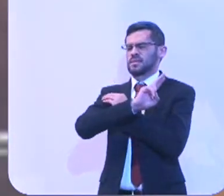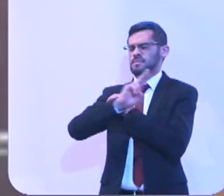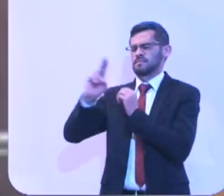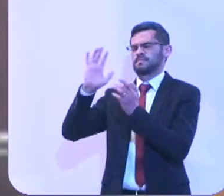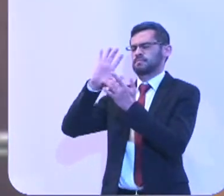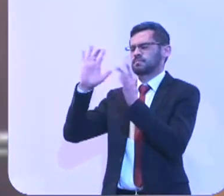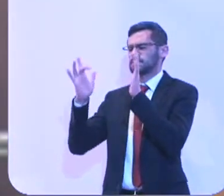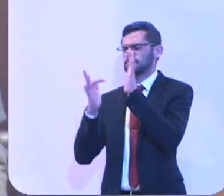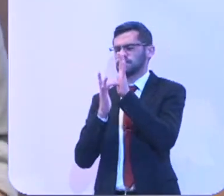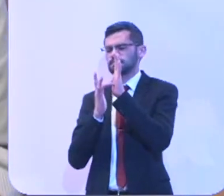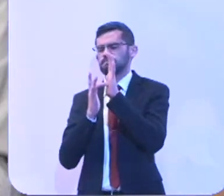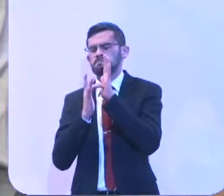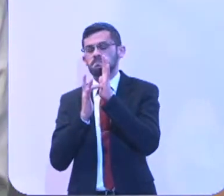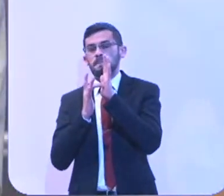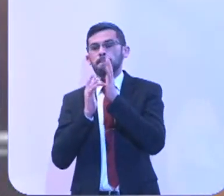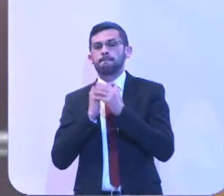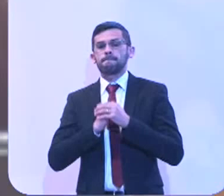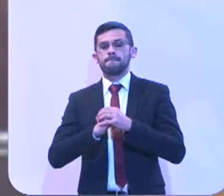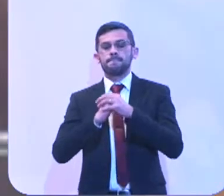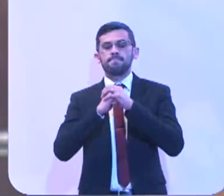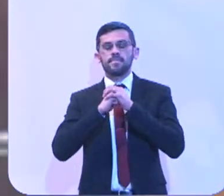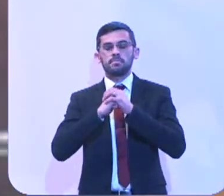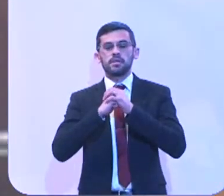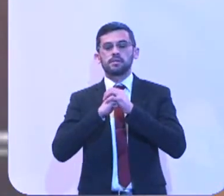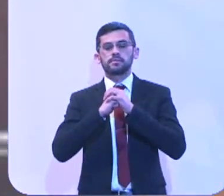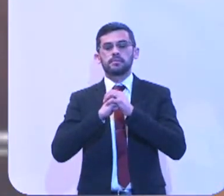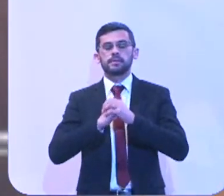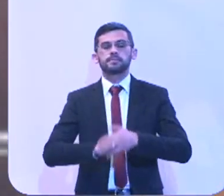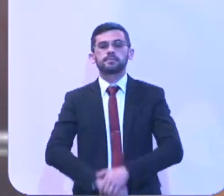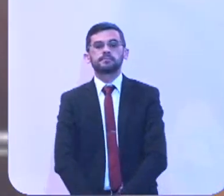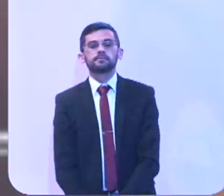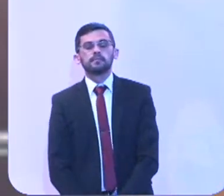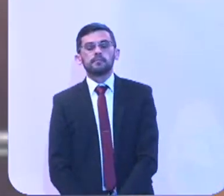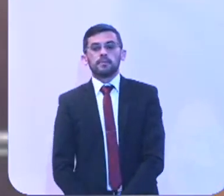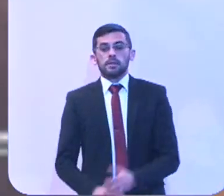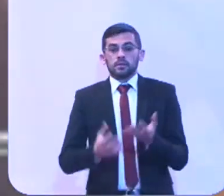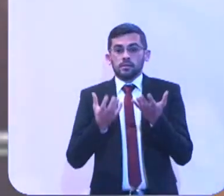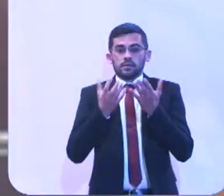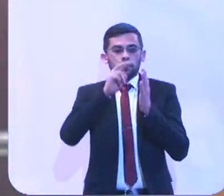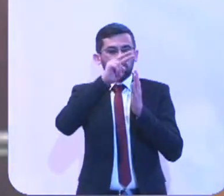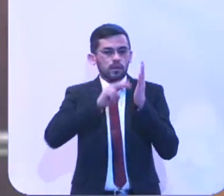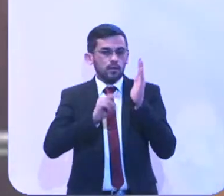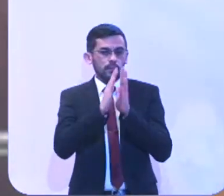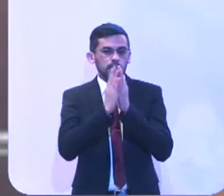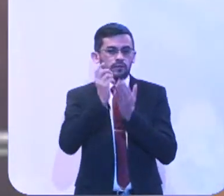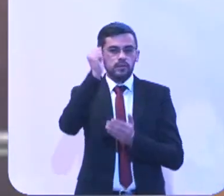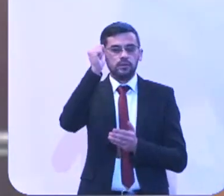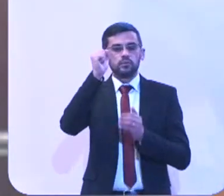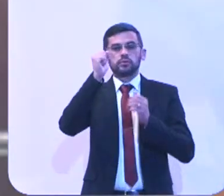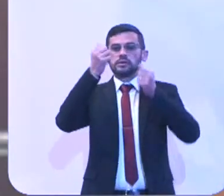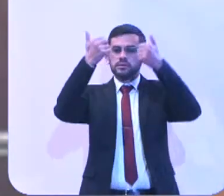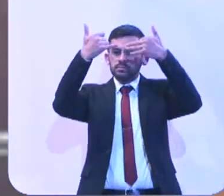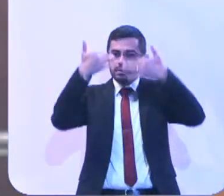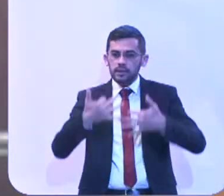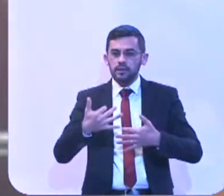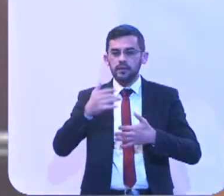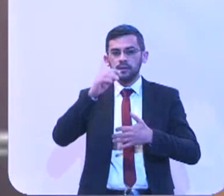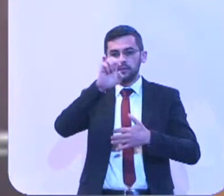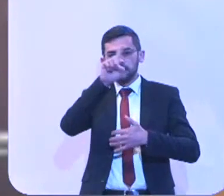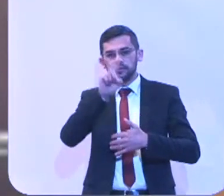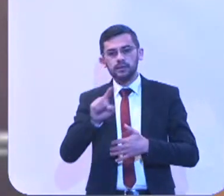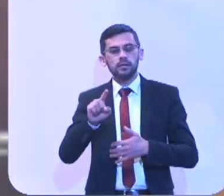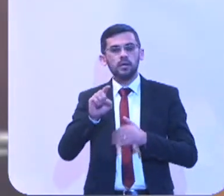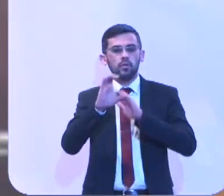nome de Jesus, amém, amém. Eu queria ler o texto da palavra de Deus que se encontra em